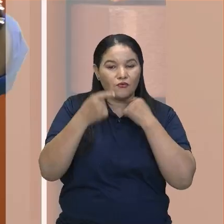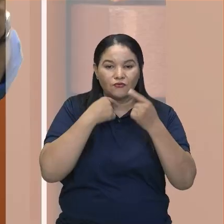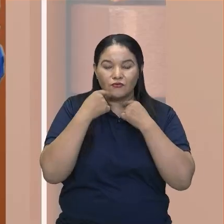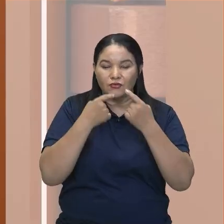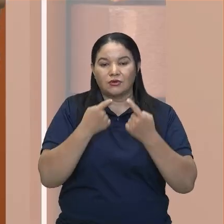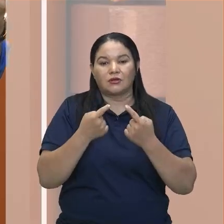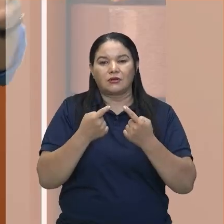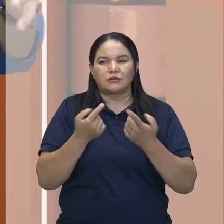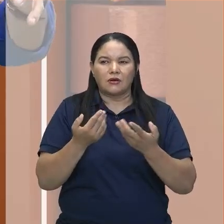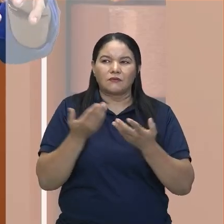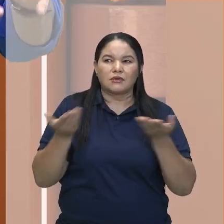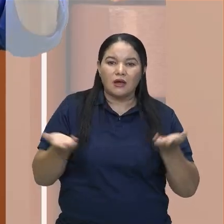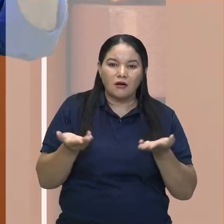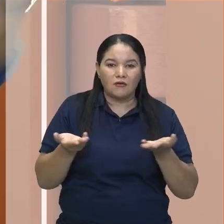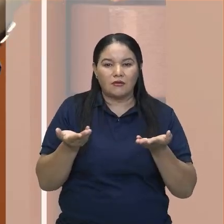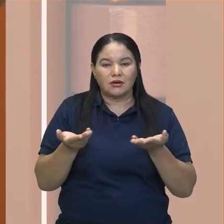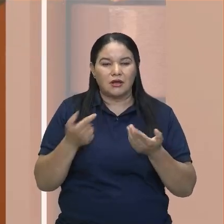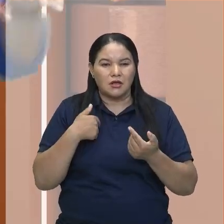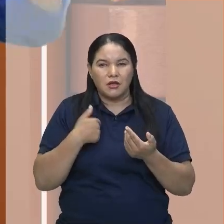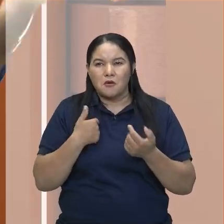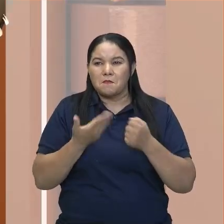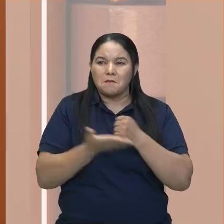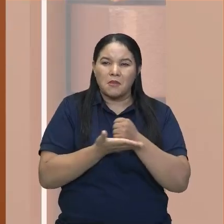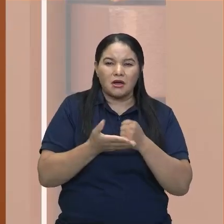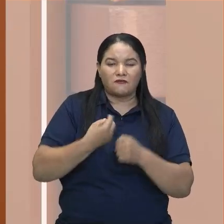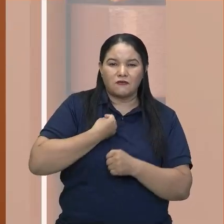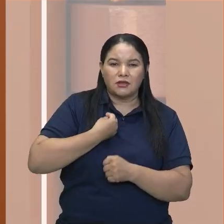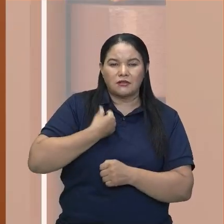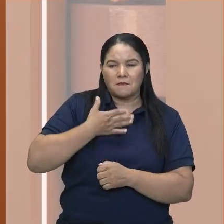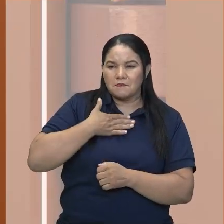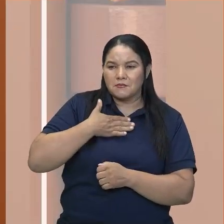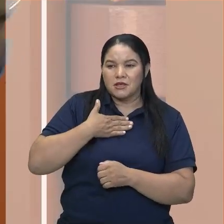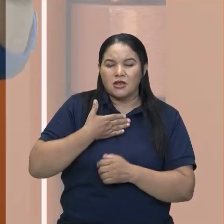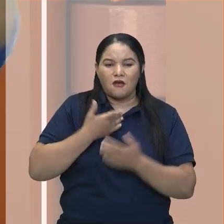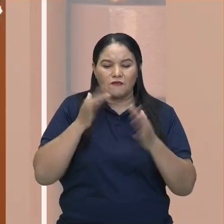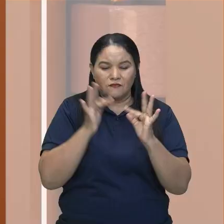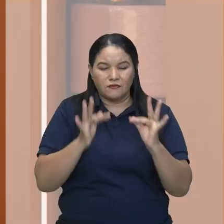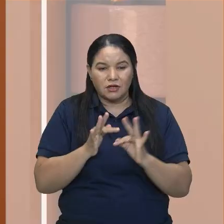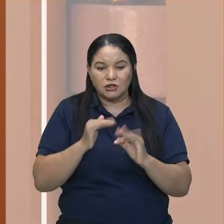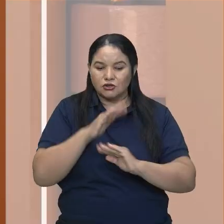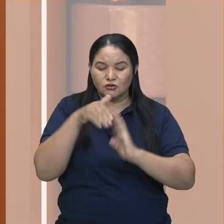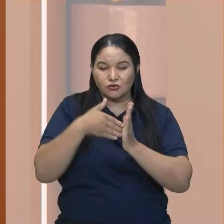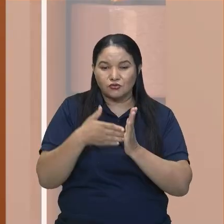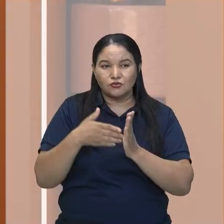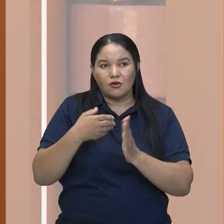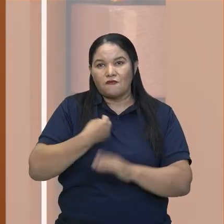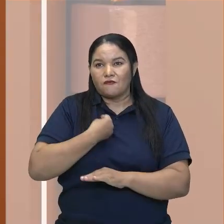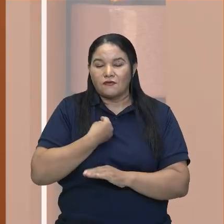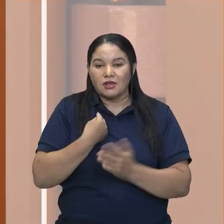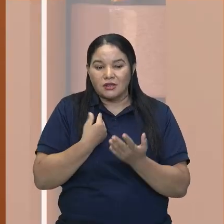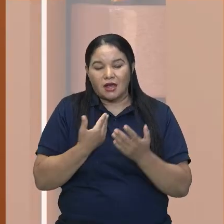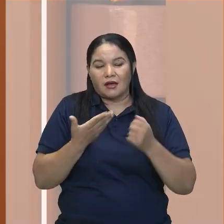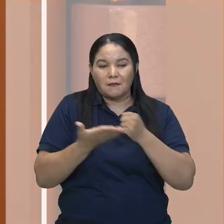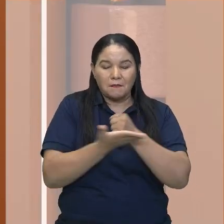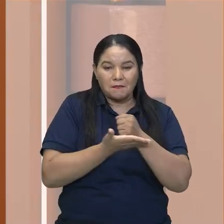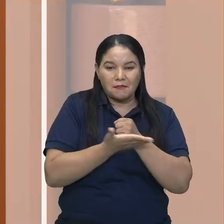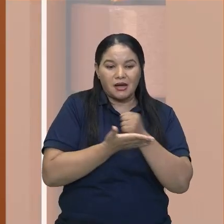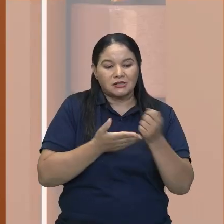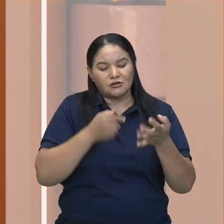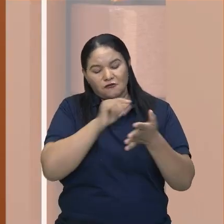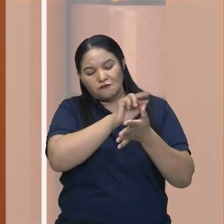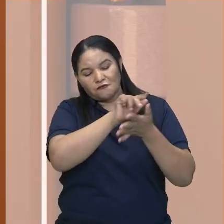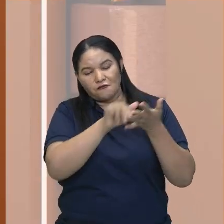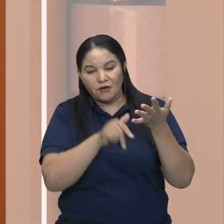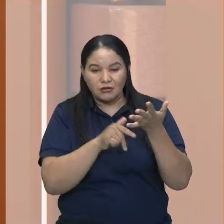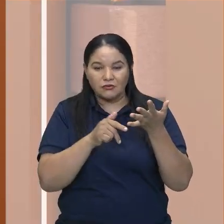é a ideia. Poxa vida, e agora? Eu me baseei toda a minha vida, toda a minha felicidade, todo o meu existir aqui, nesses valores.